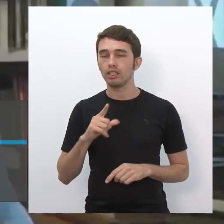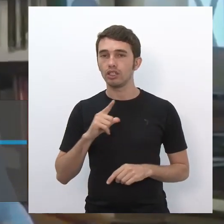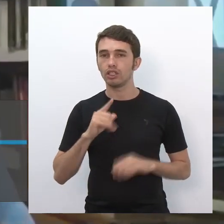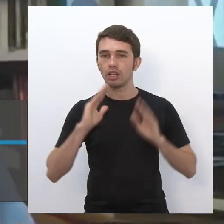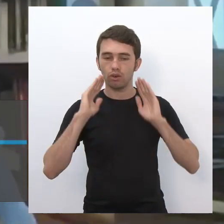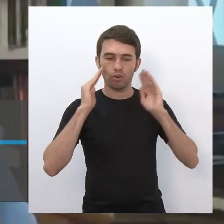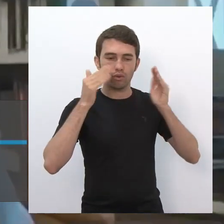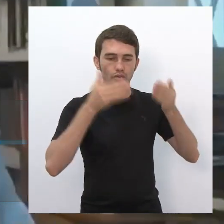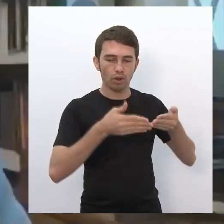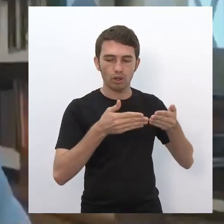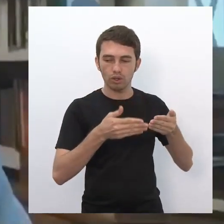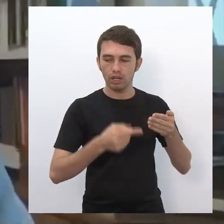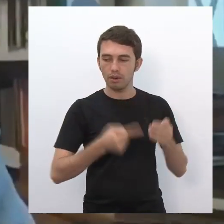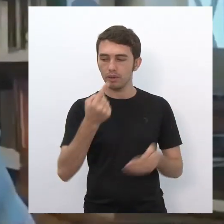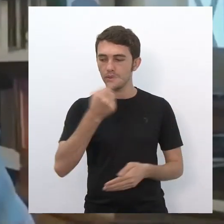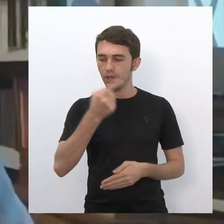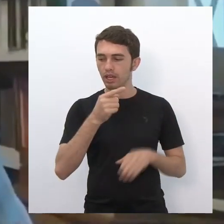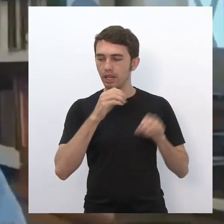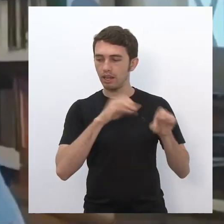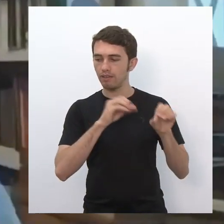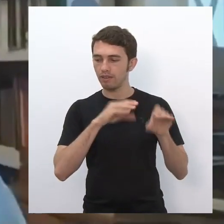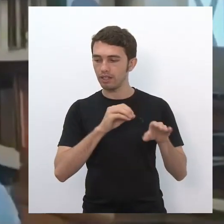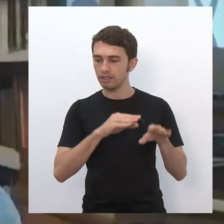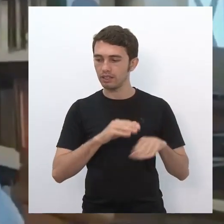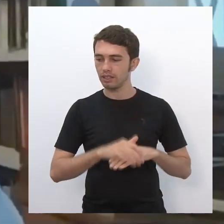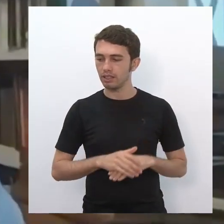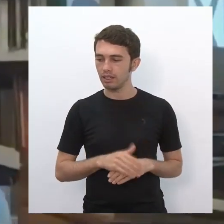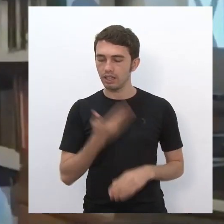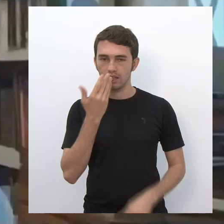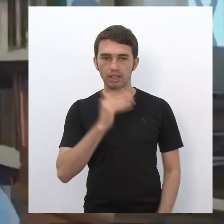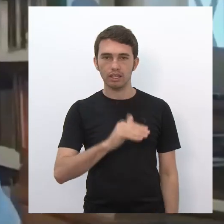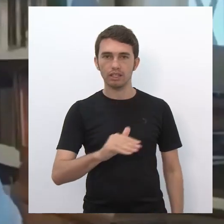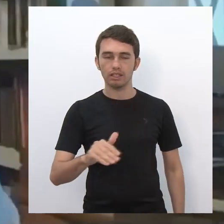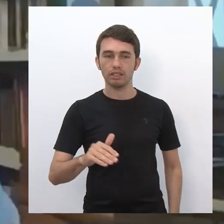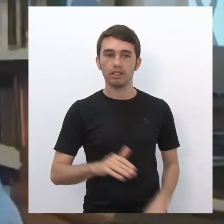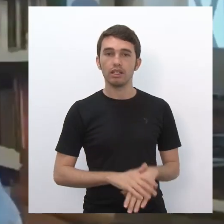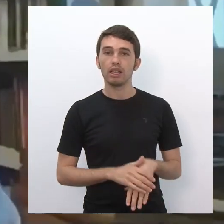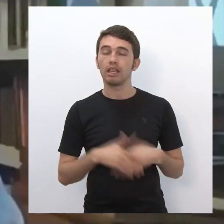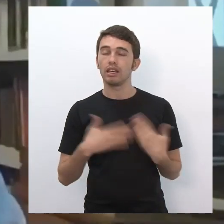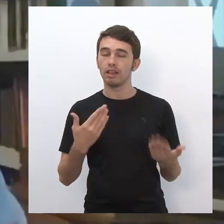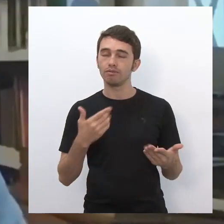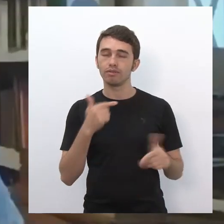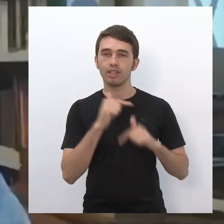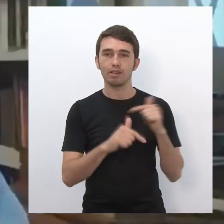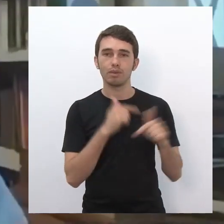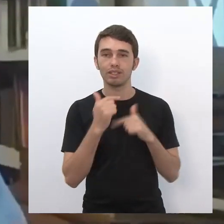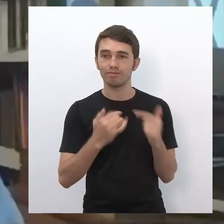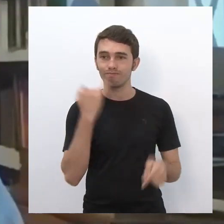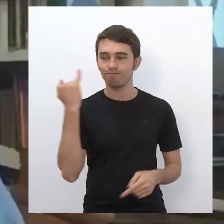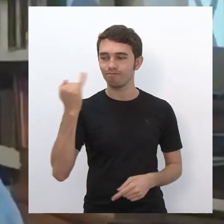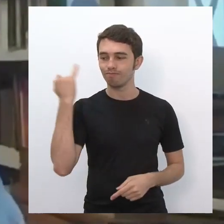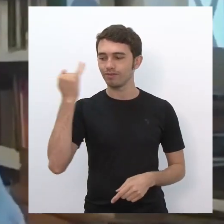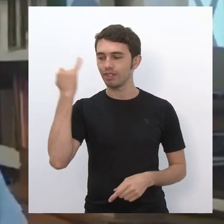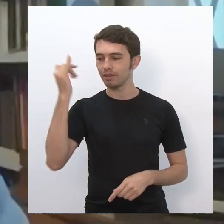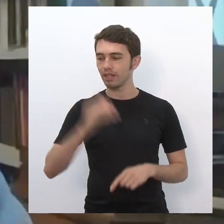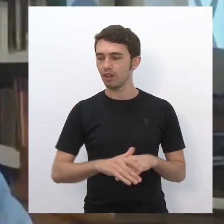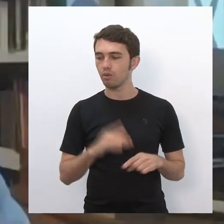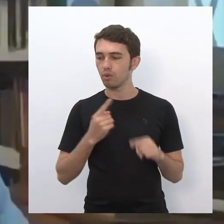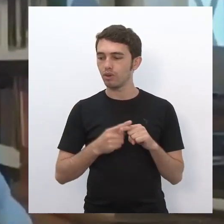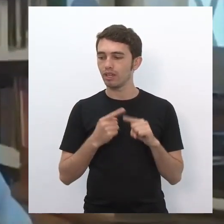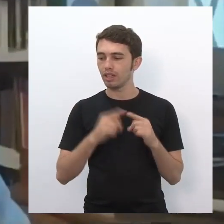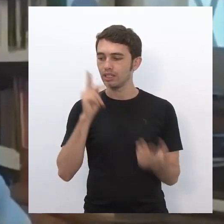voltado à primeira infância. E a gente acha que esse trabalho é fundamental. Por quê? Porque, de